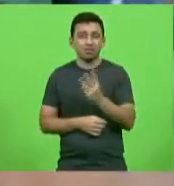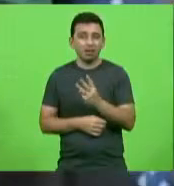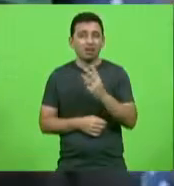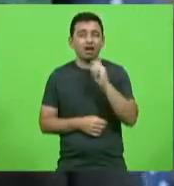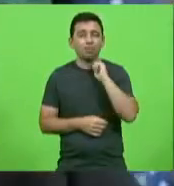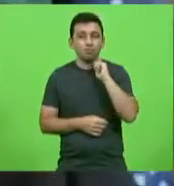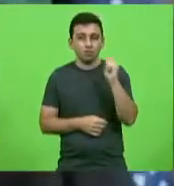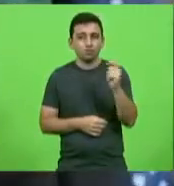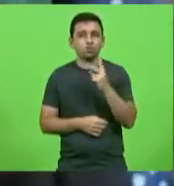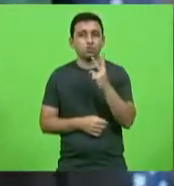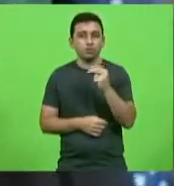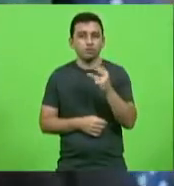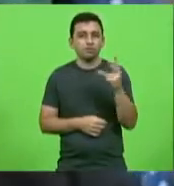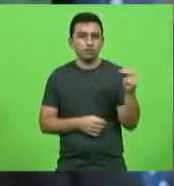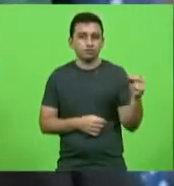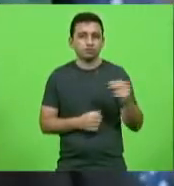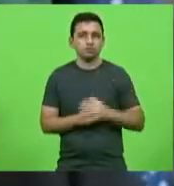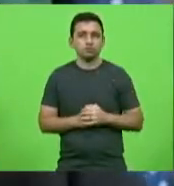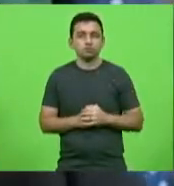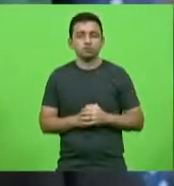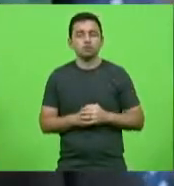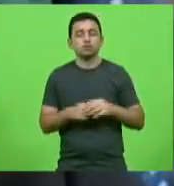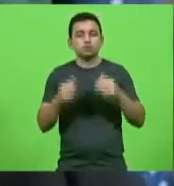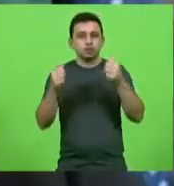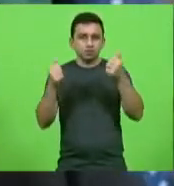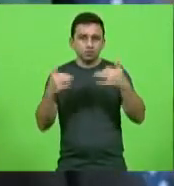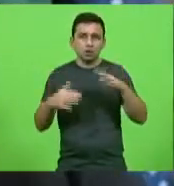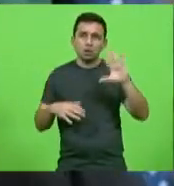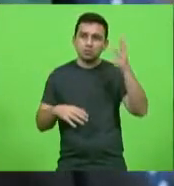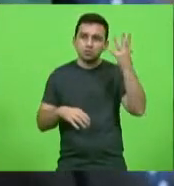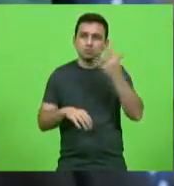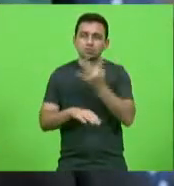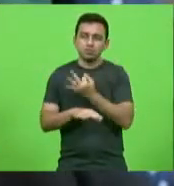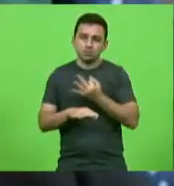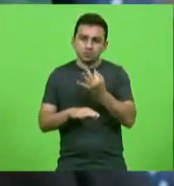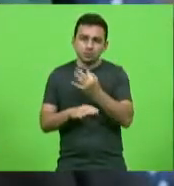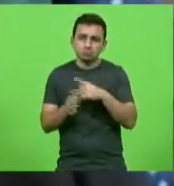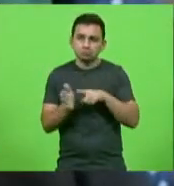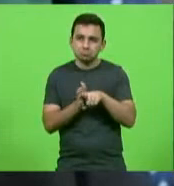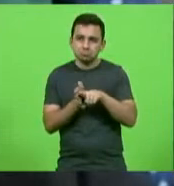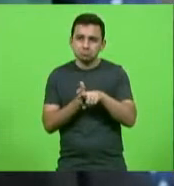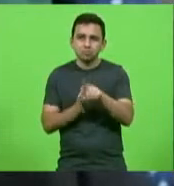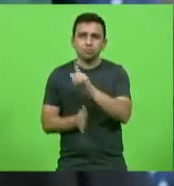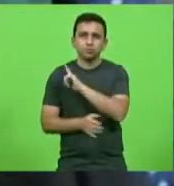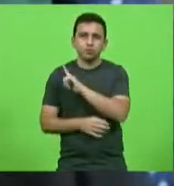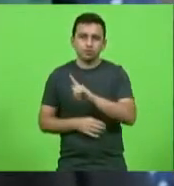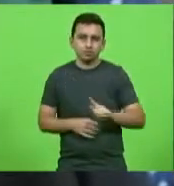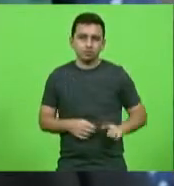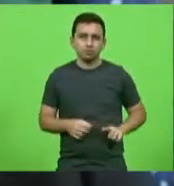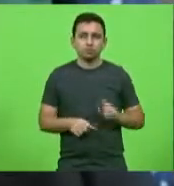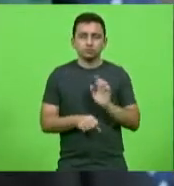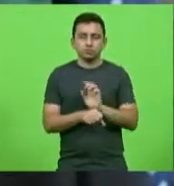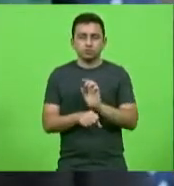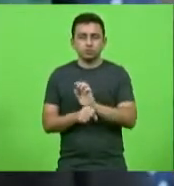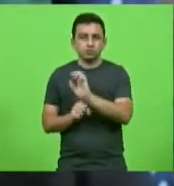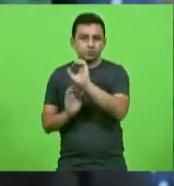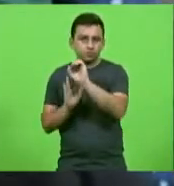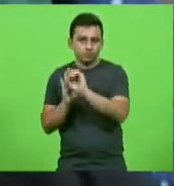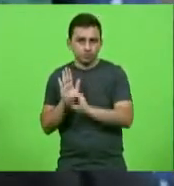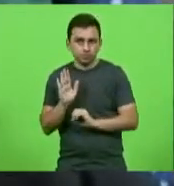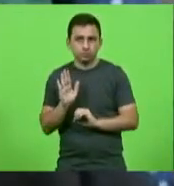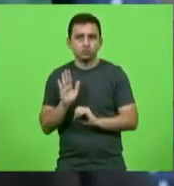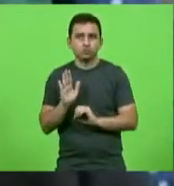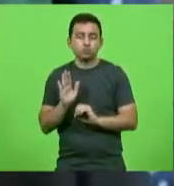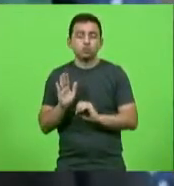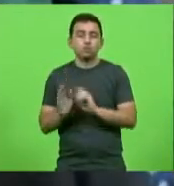que ocorreu em resposta à formalização de consulta feita pelo senhor governador do Estado, por meio do ofício Gabinete do Governador,